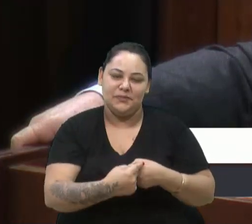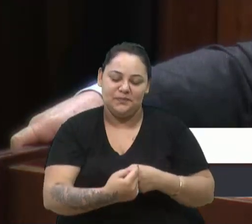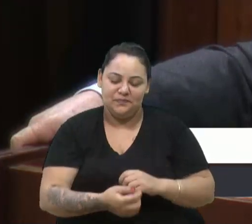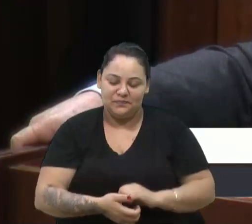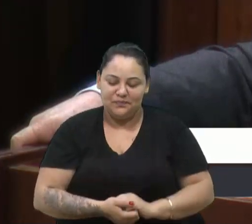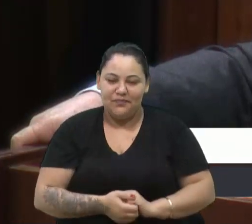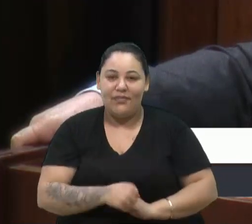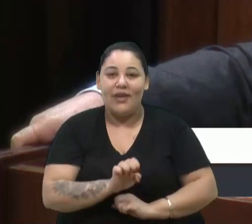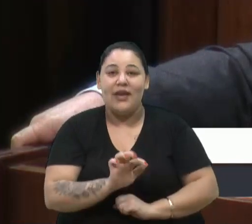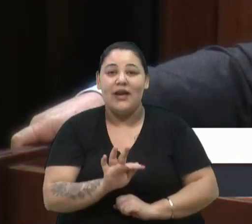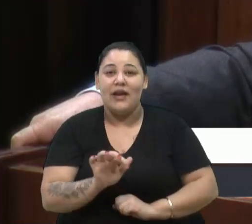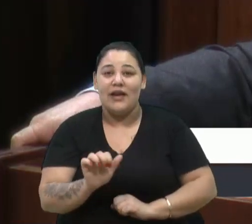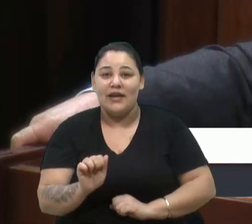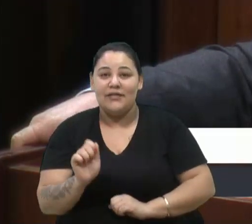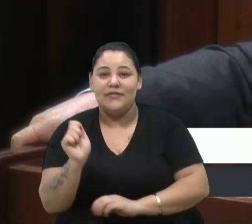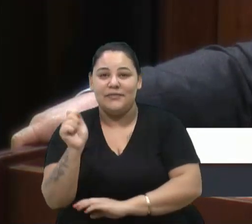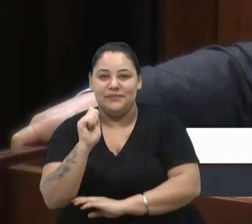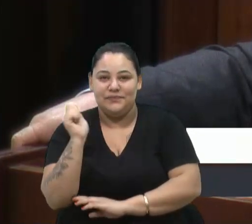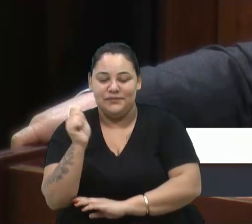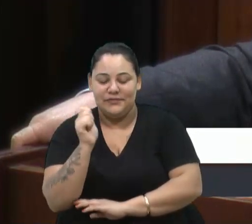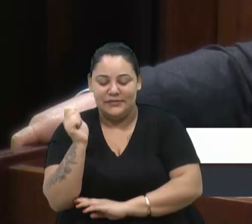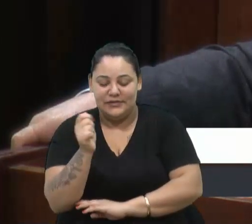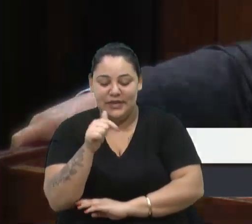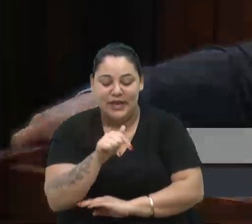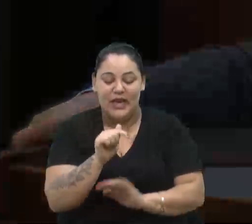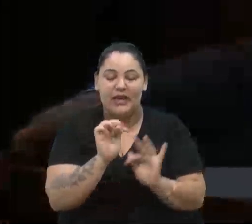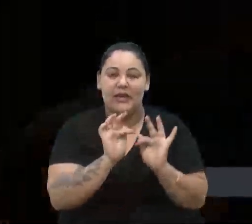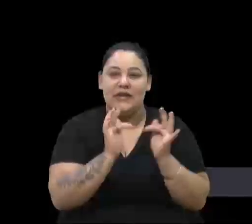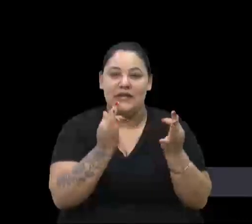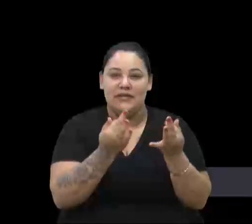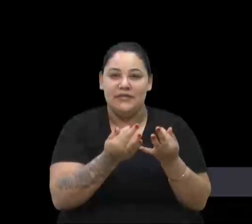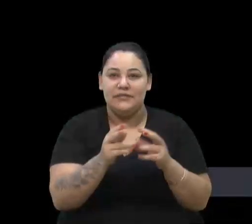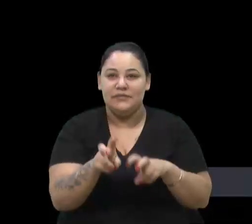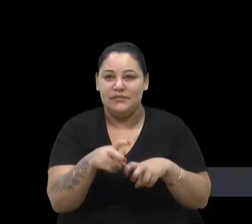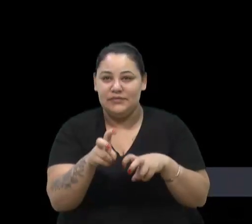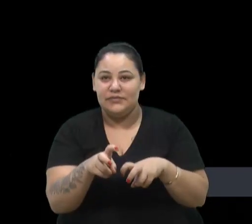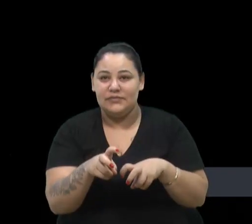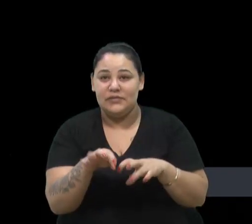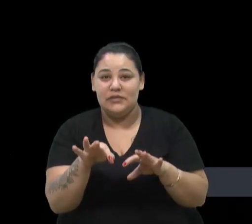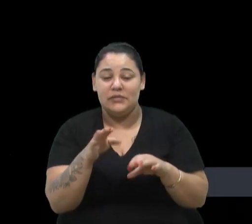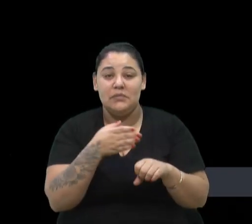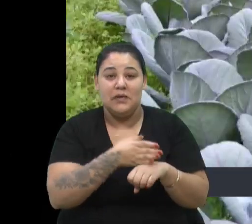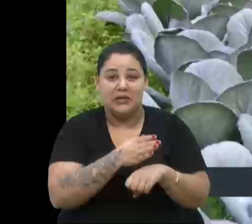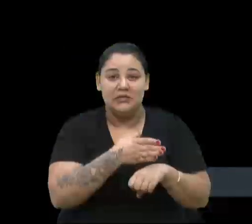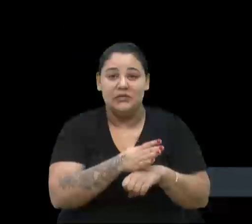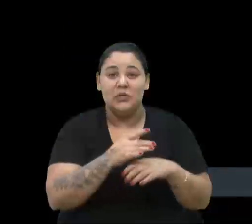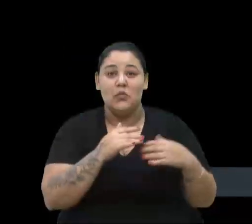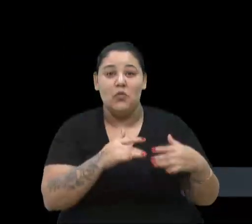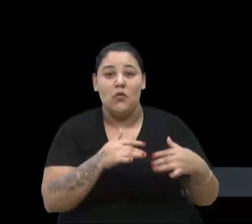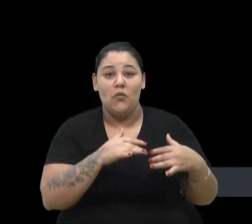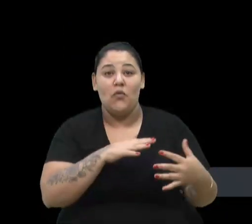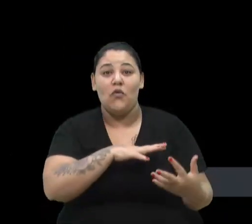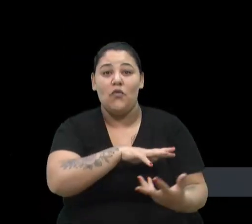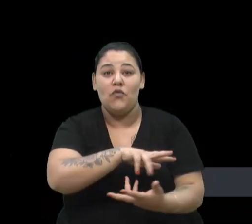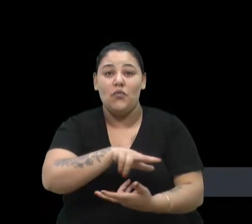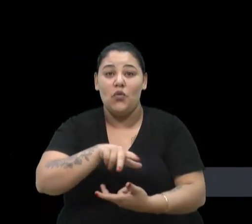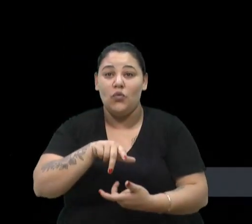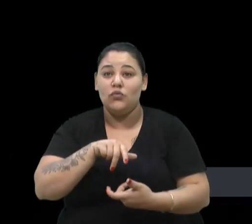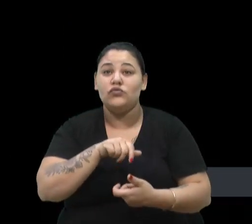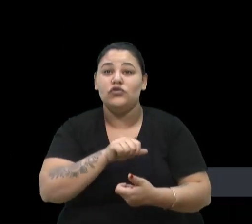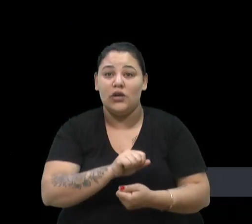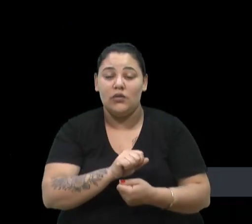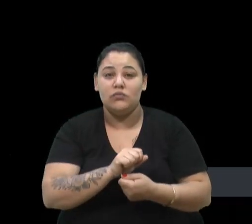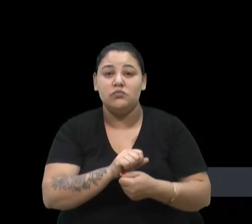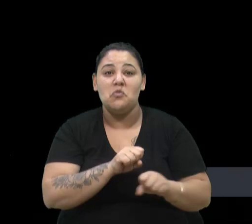a essa era a escola família agrícola da Serra Gaúcha integra o movimento mundial de centros familiares